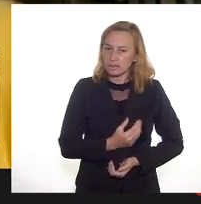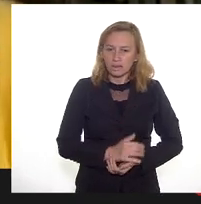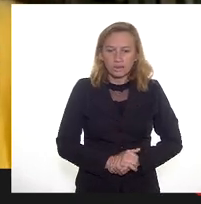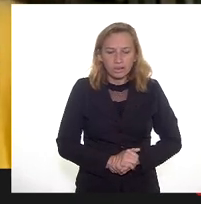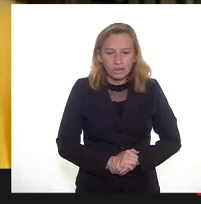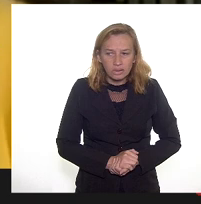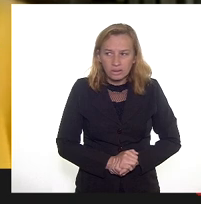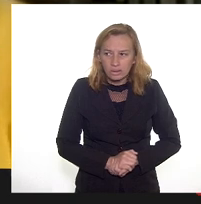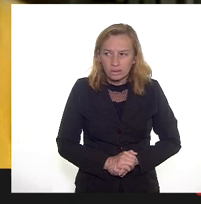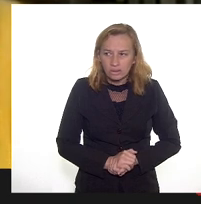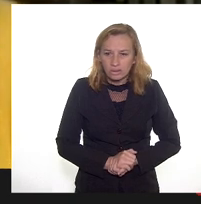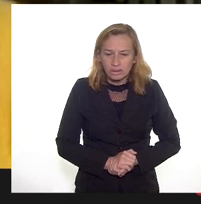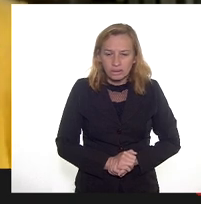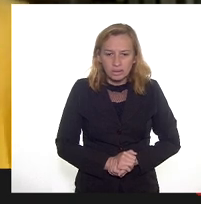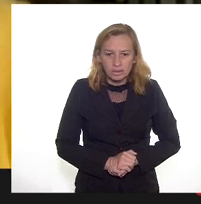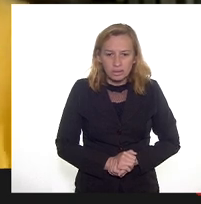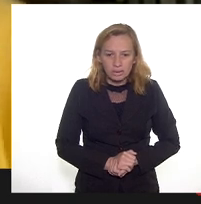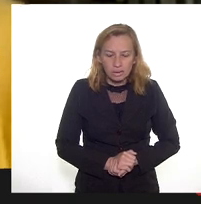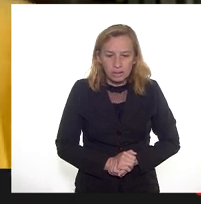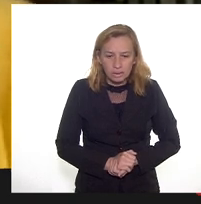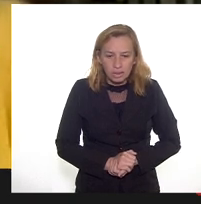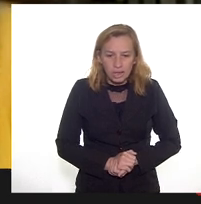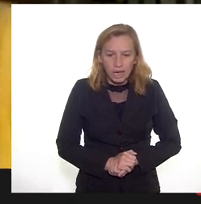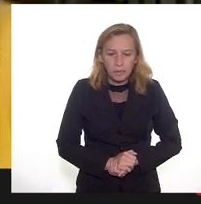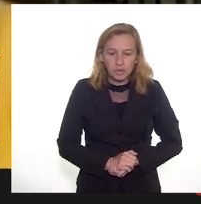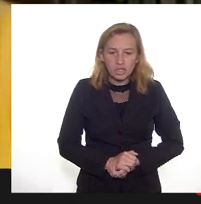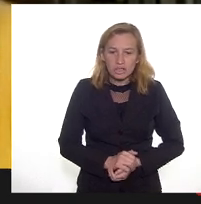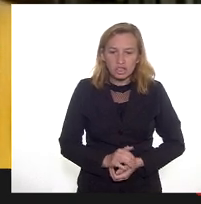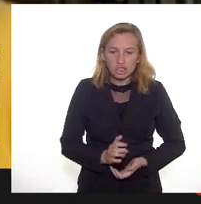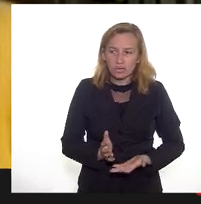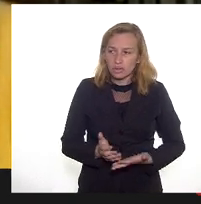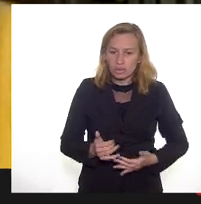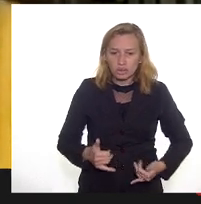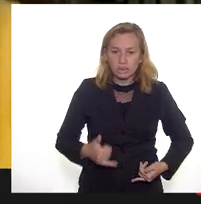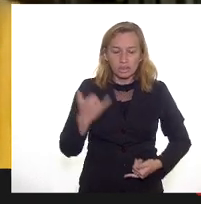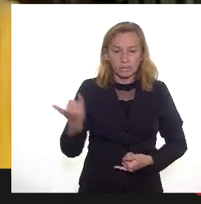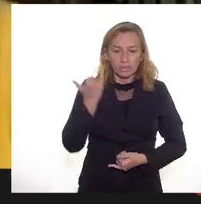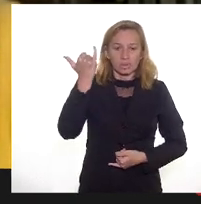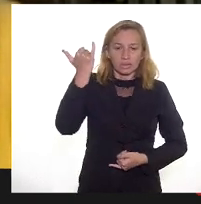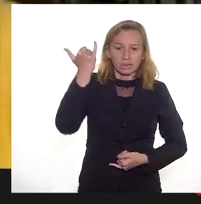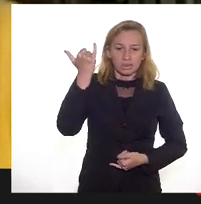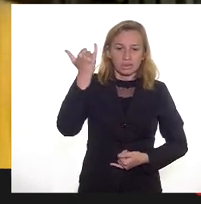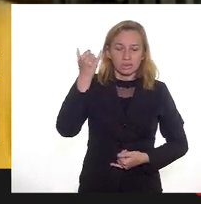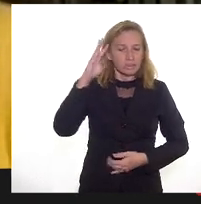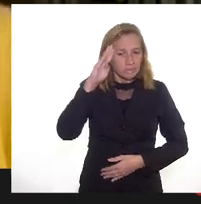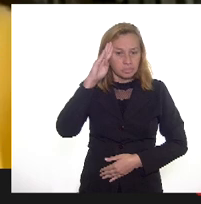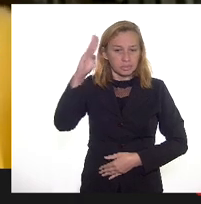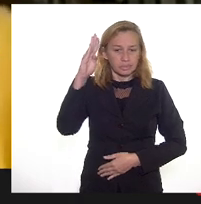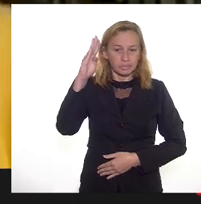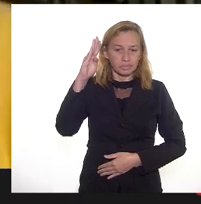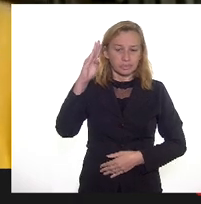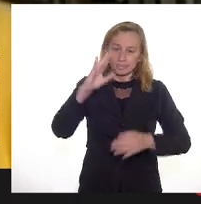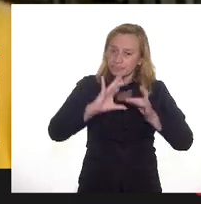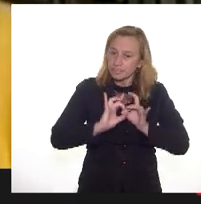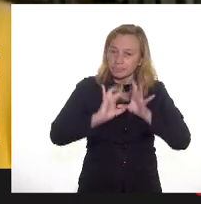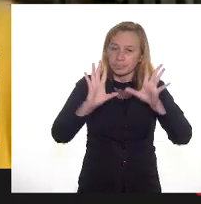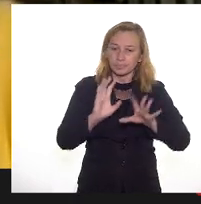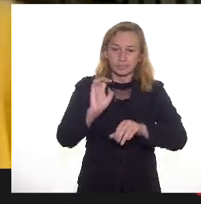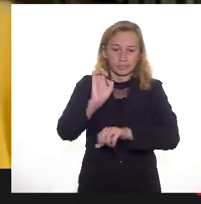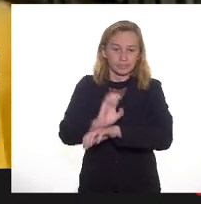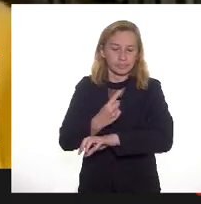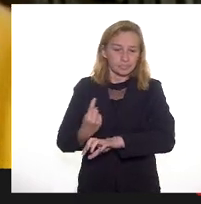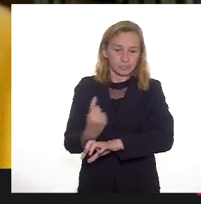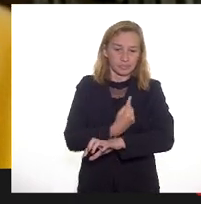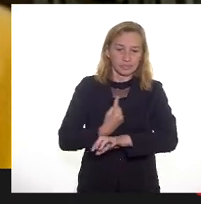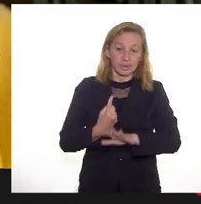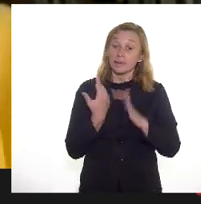que é de importância fundamental para a história da democracia no nosso estado. Saudar